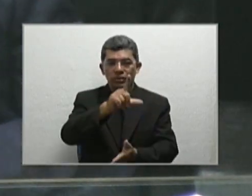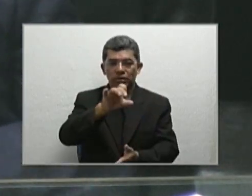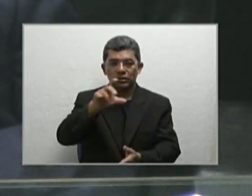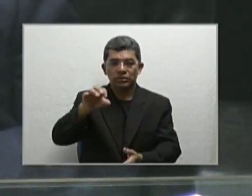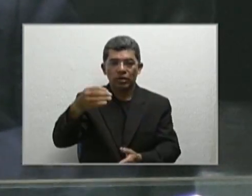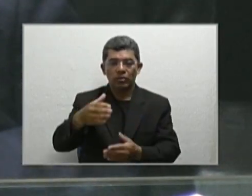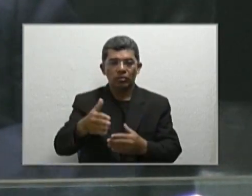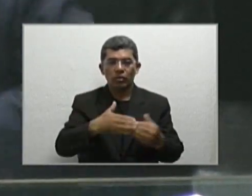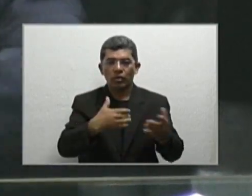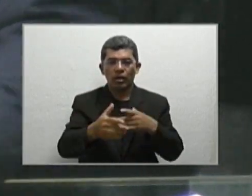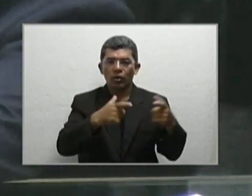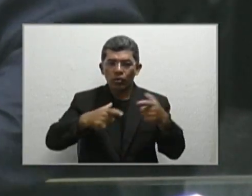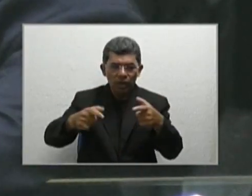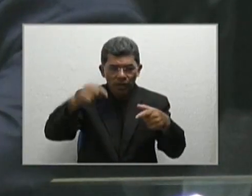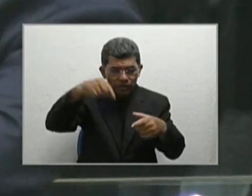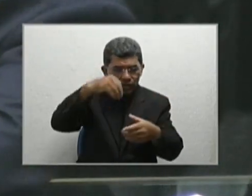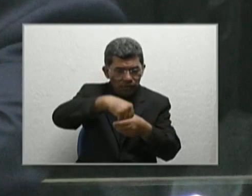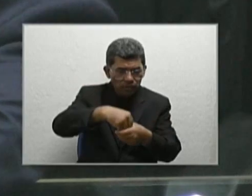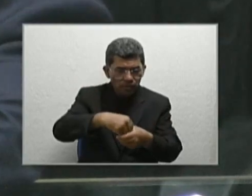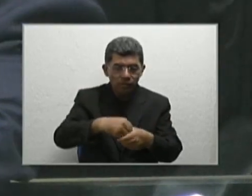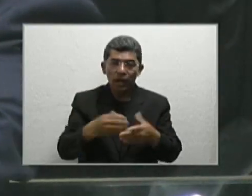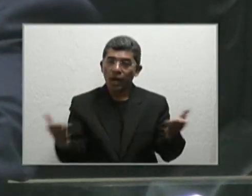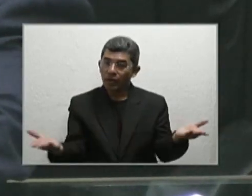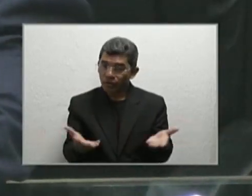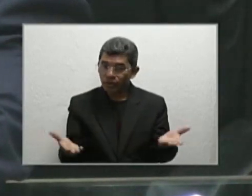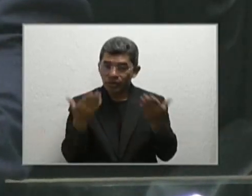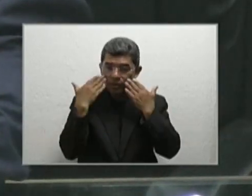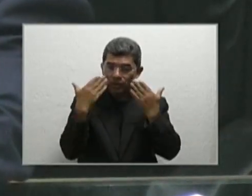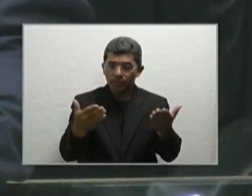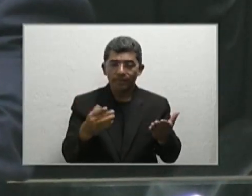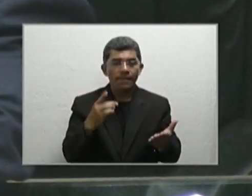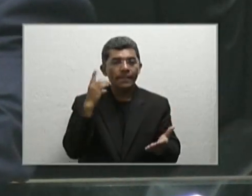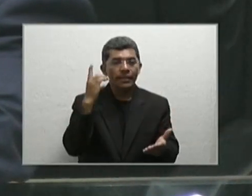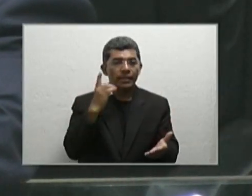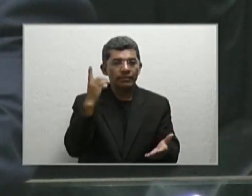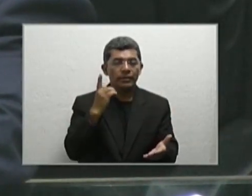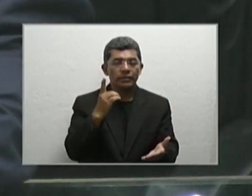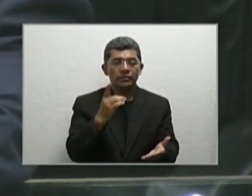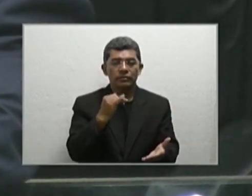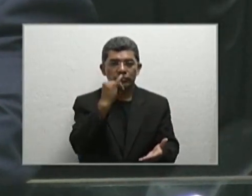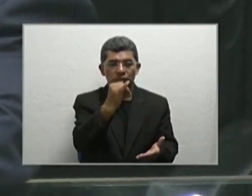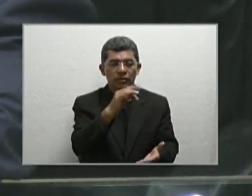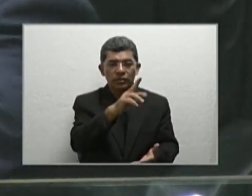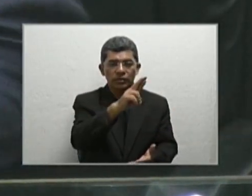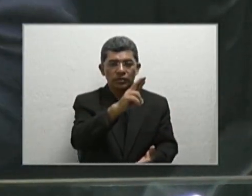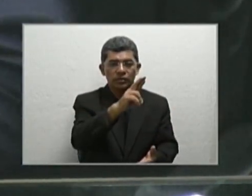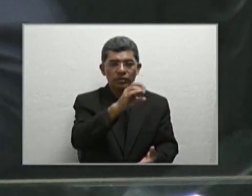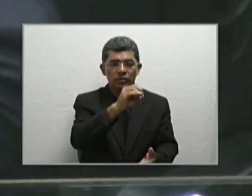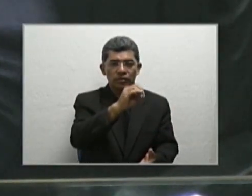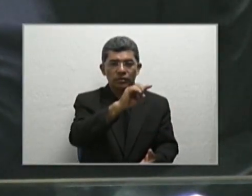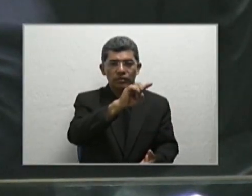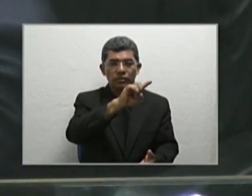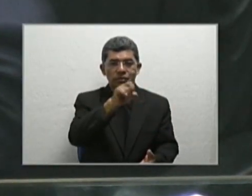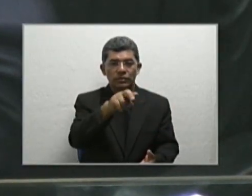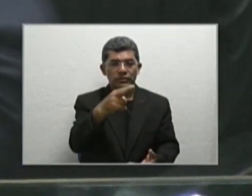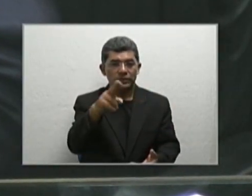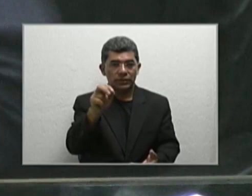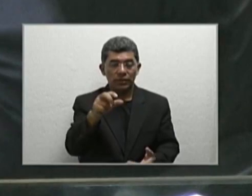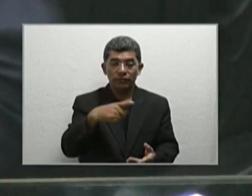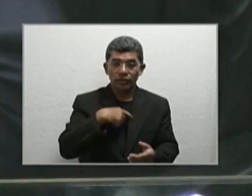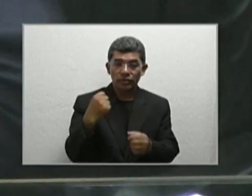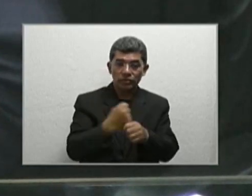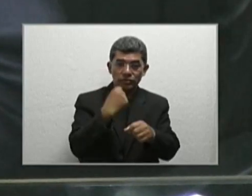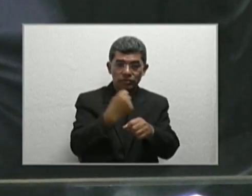qualquer canto. Agora foi esse, deputado Rosinha, esse lixão que foi construído, que acabou